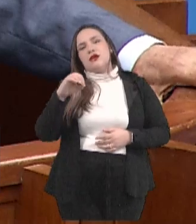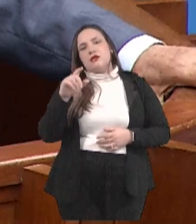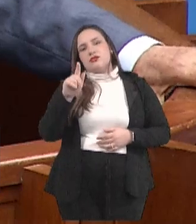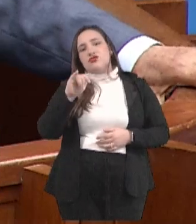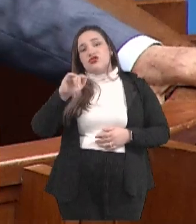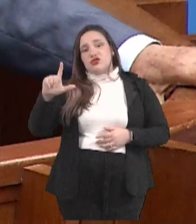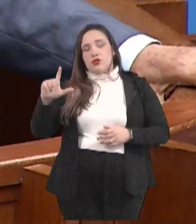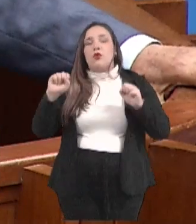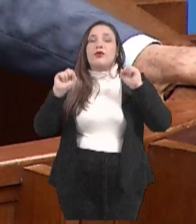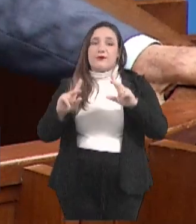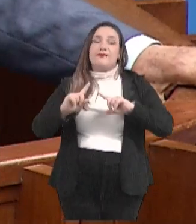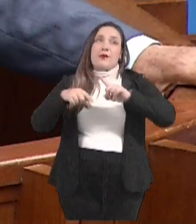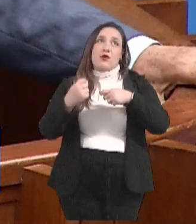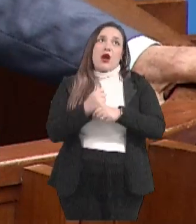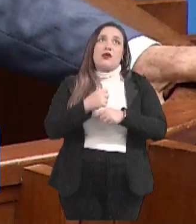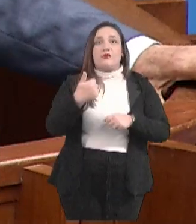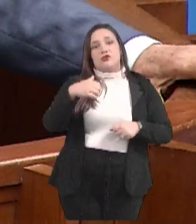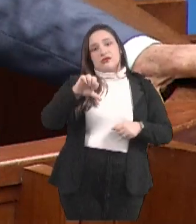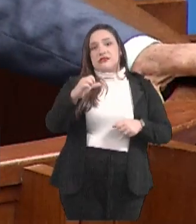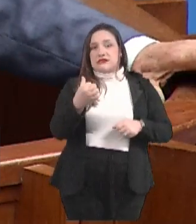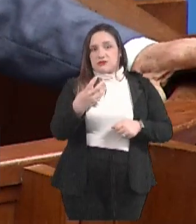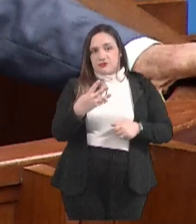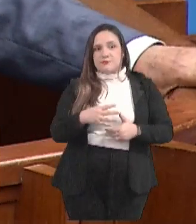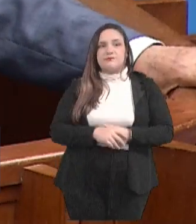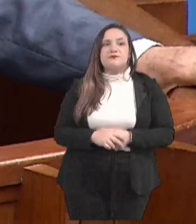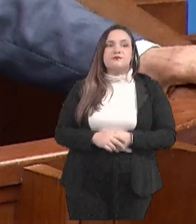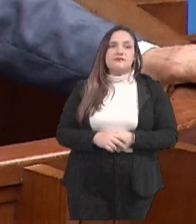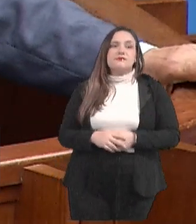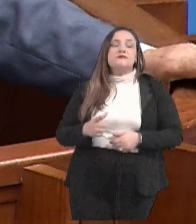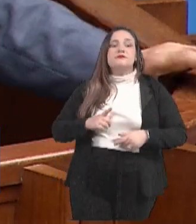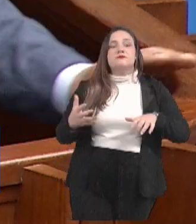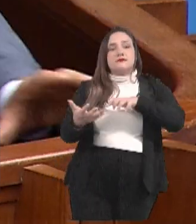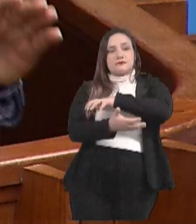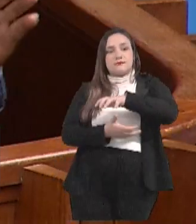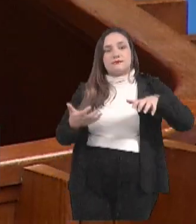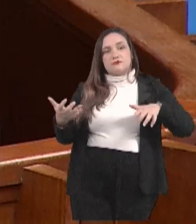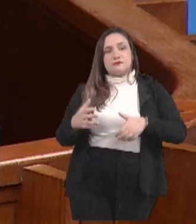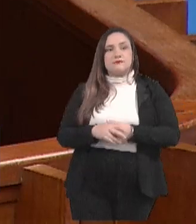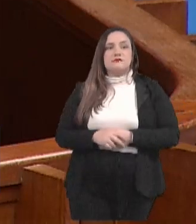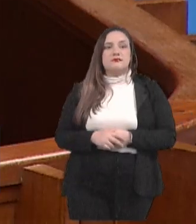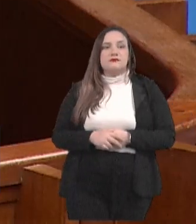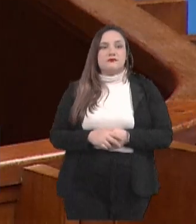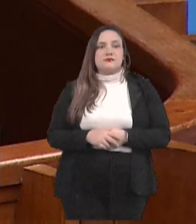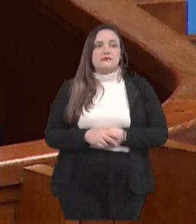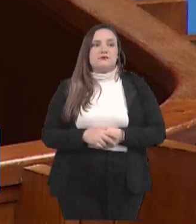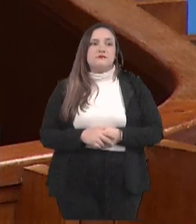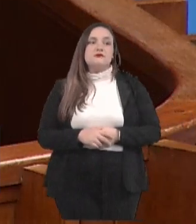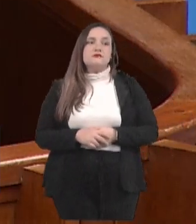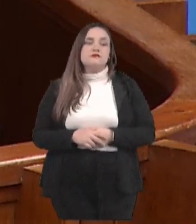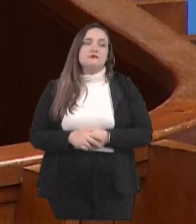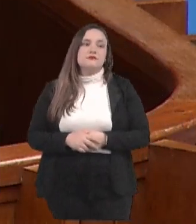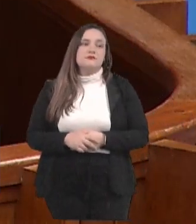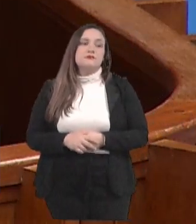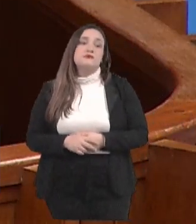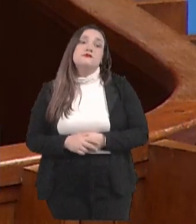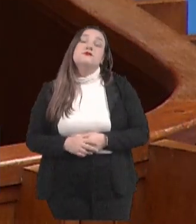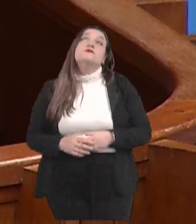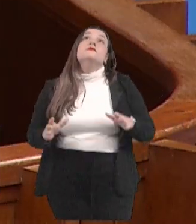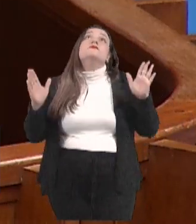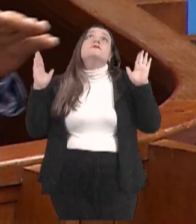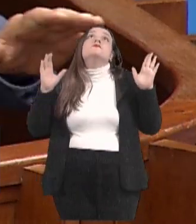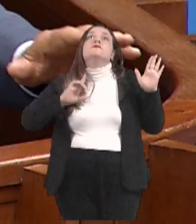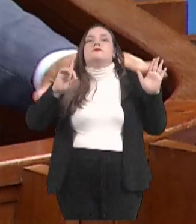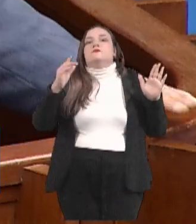foi em 64, houve aquela revolução, graças a Deus não morreu